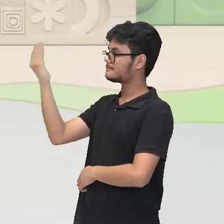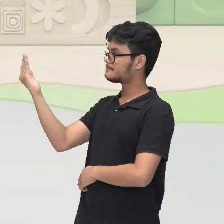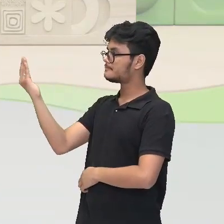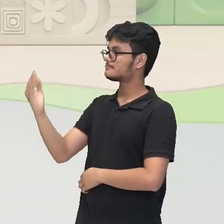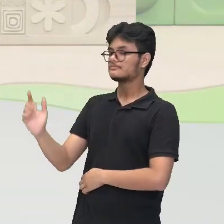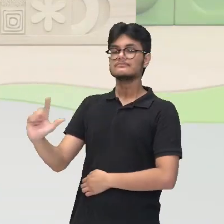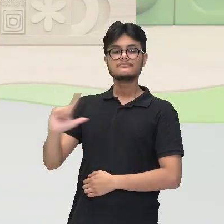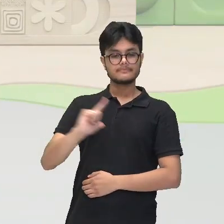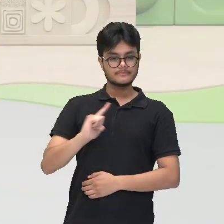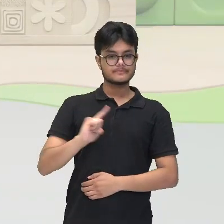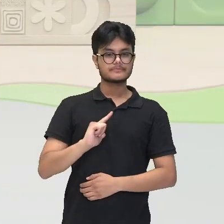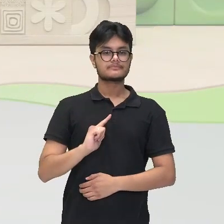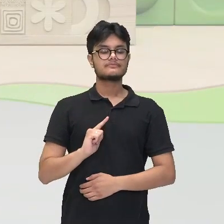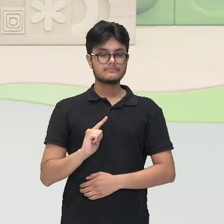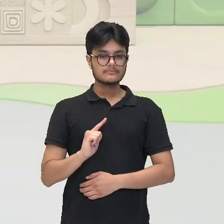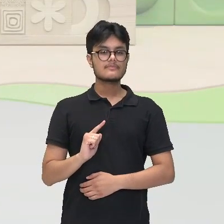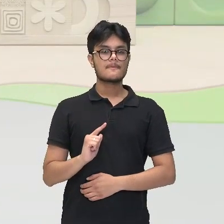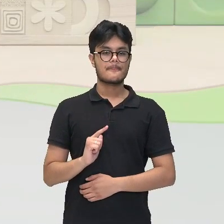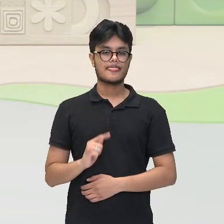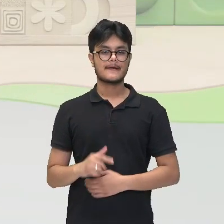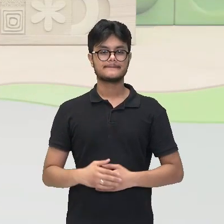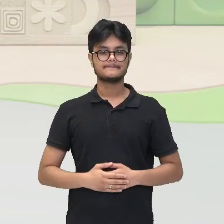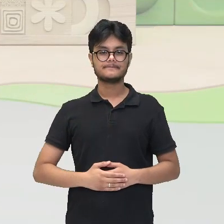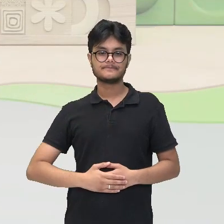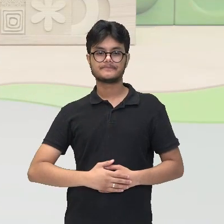ela acontece com